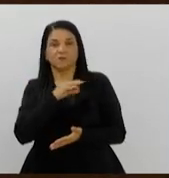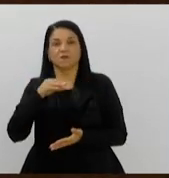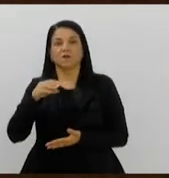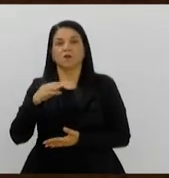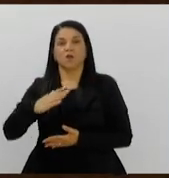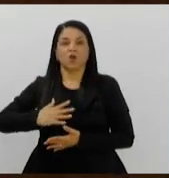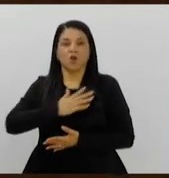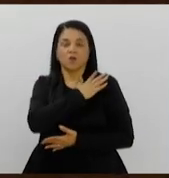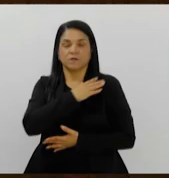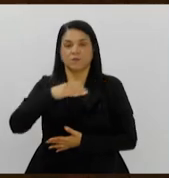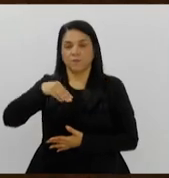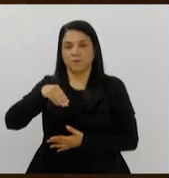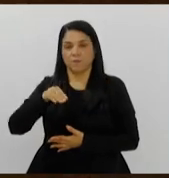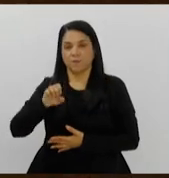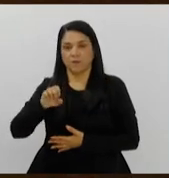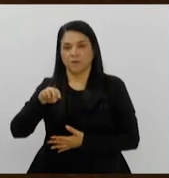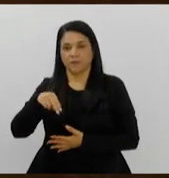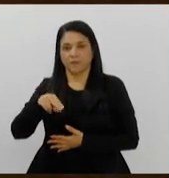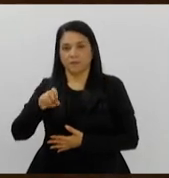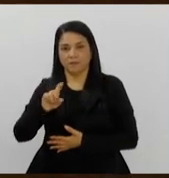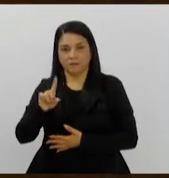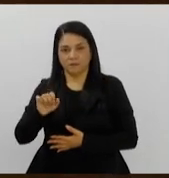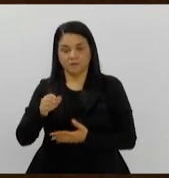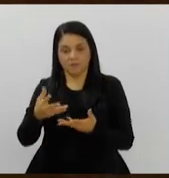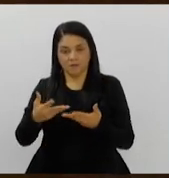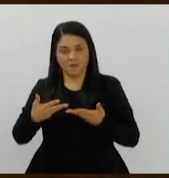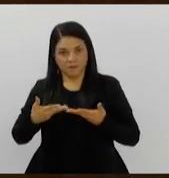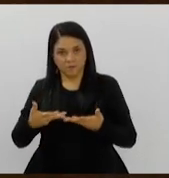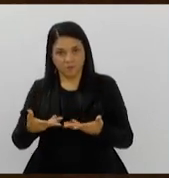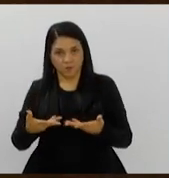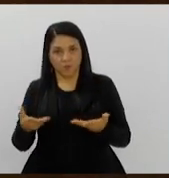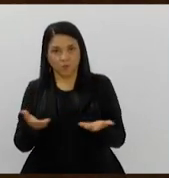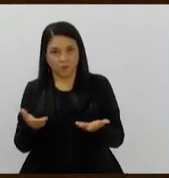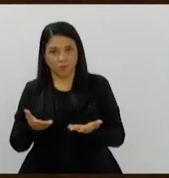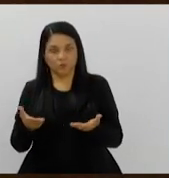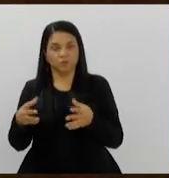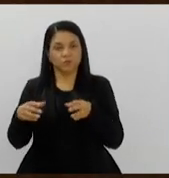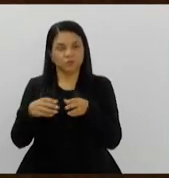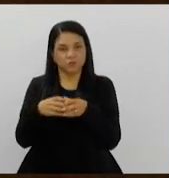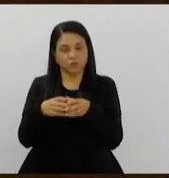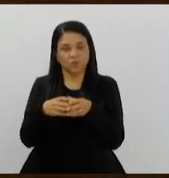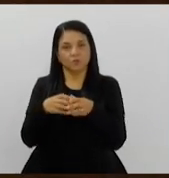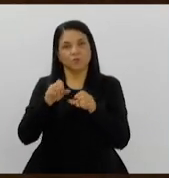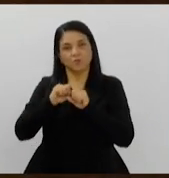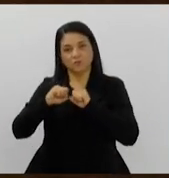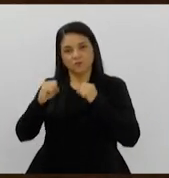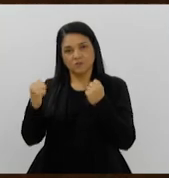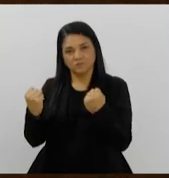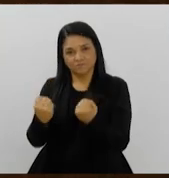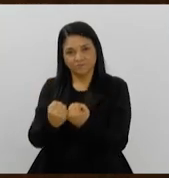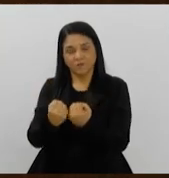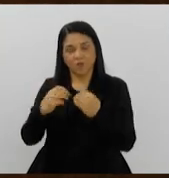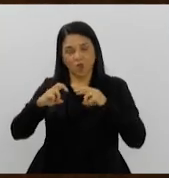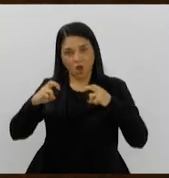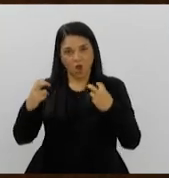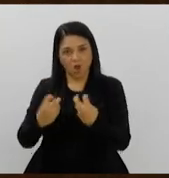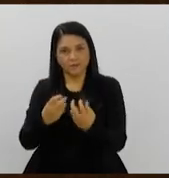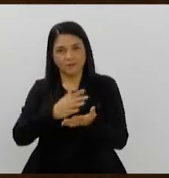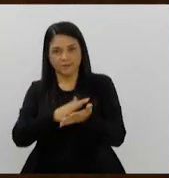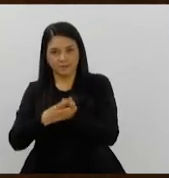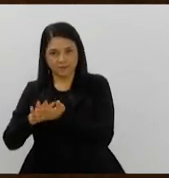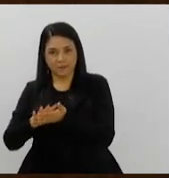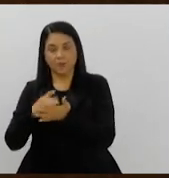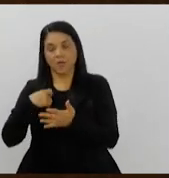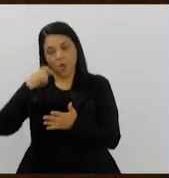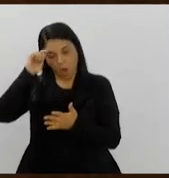hoje junto com um grupo da área da cultura, das rodas de samba. Eu sou autora da lei que